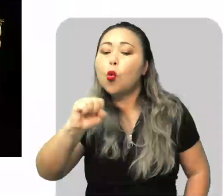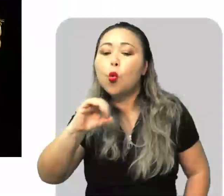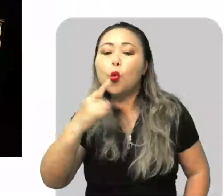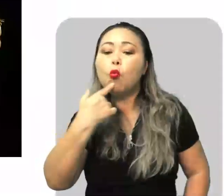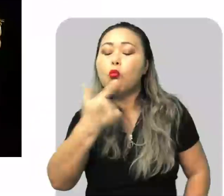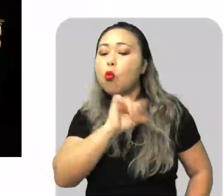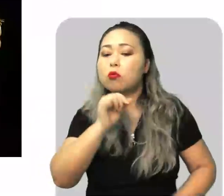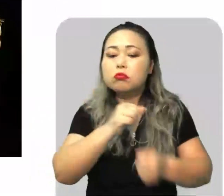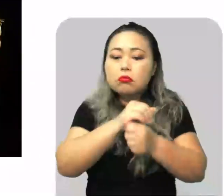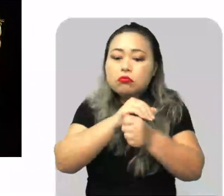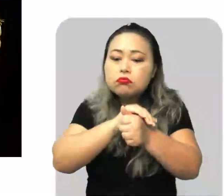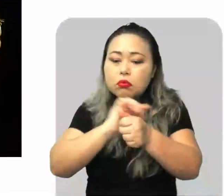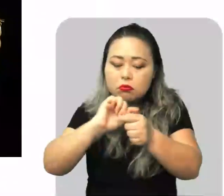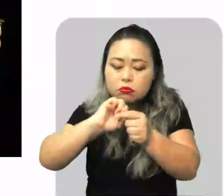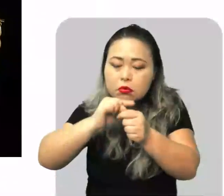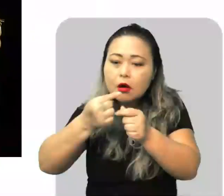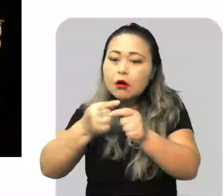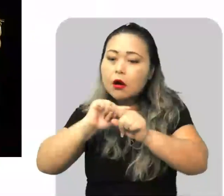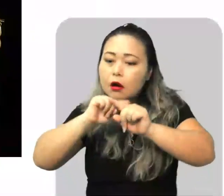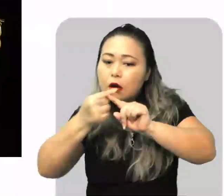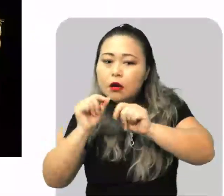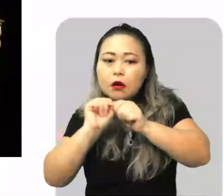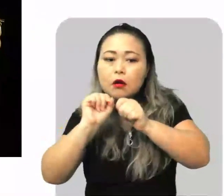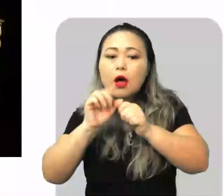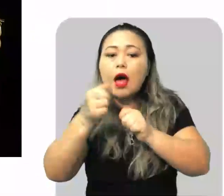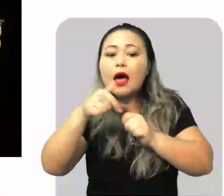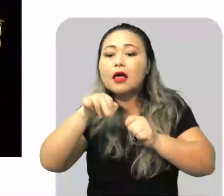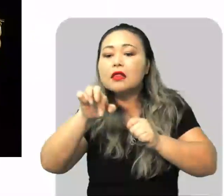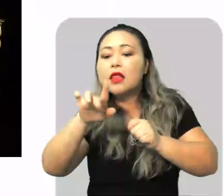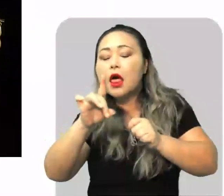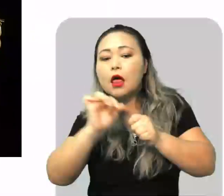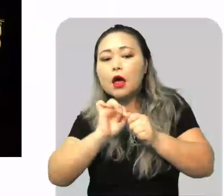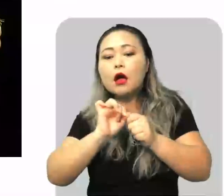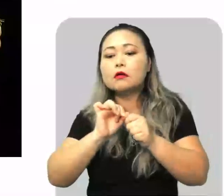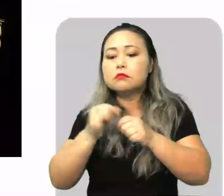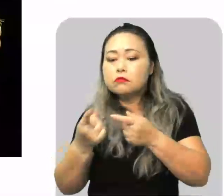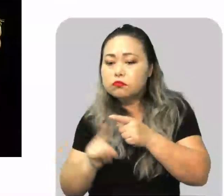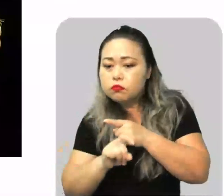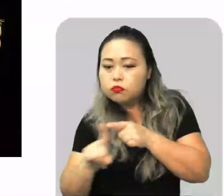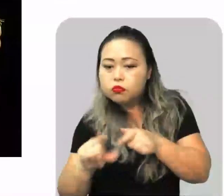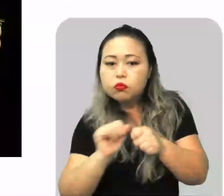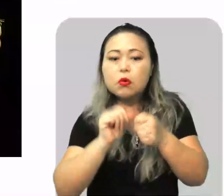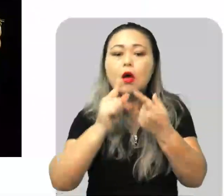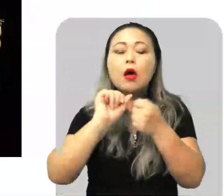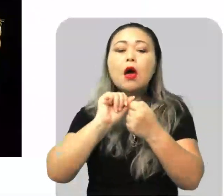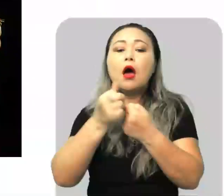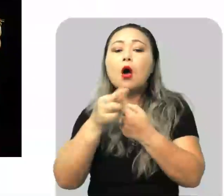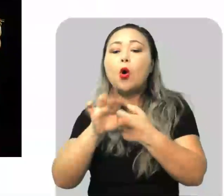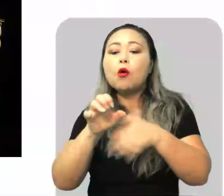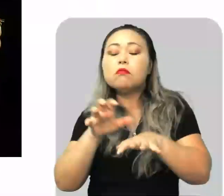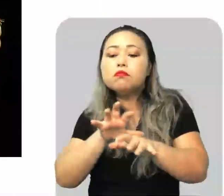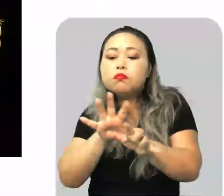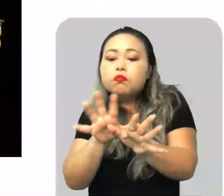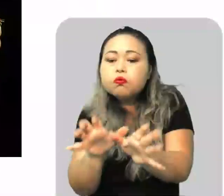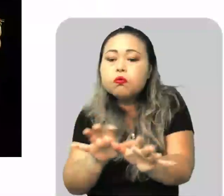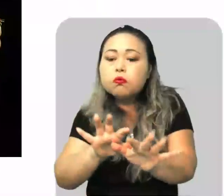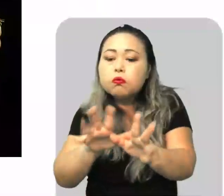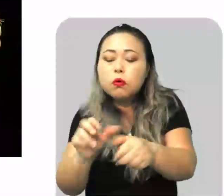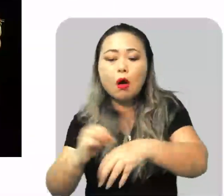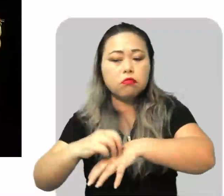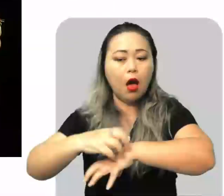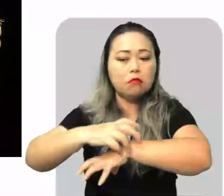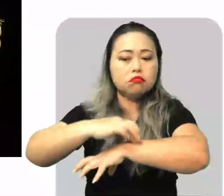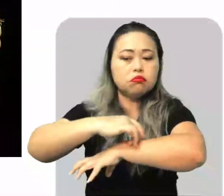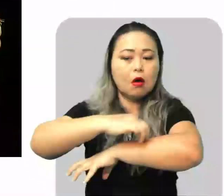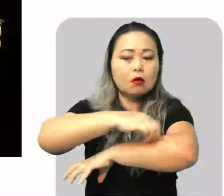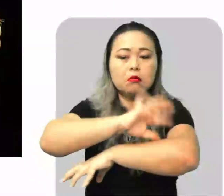teve ali o caracol, o caramujo. Anelídeos, que são as minhocas, os artrópodes, aí tem um grande grupo, né?